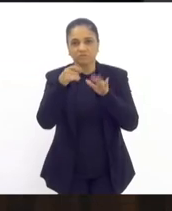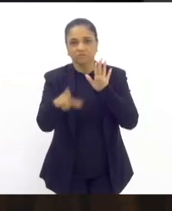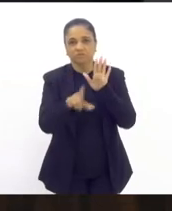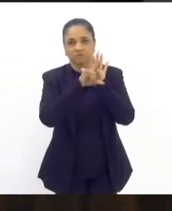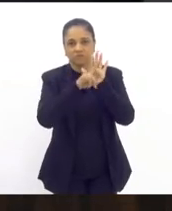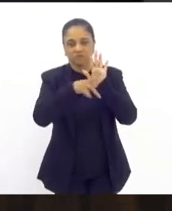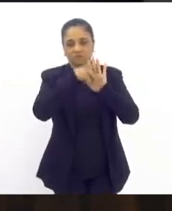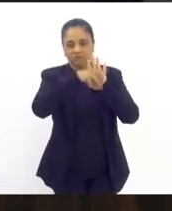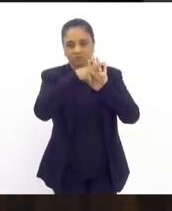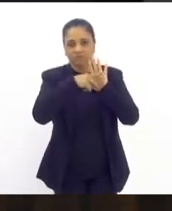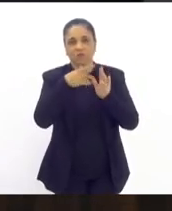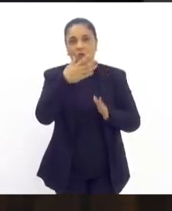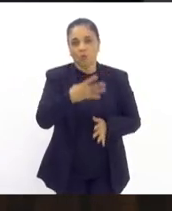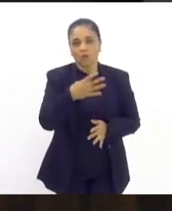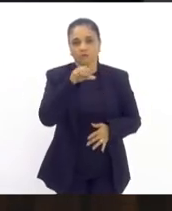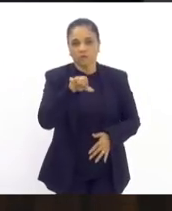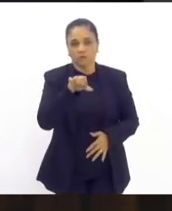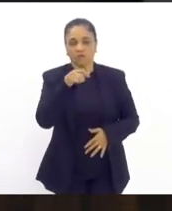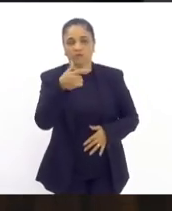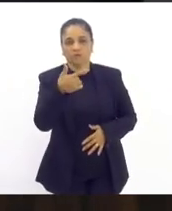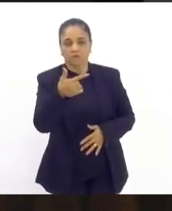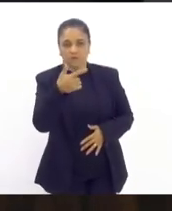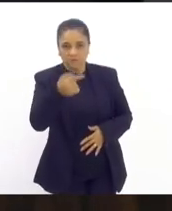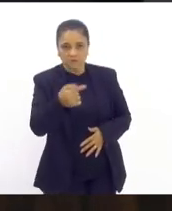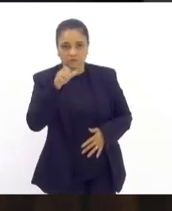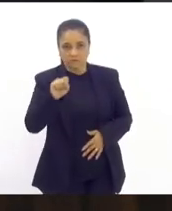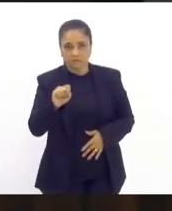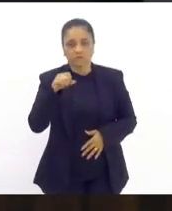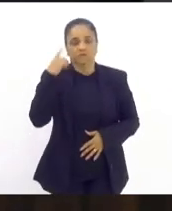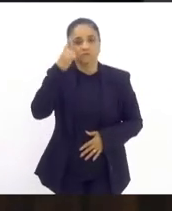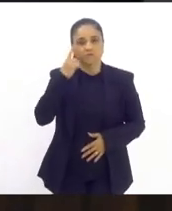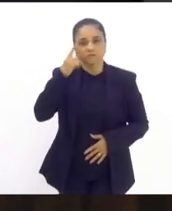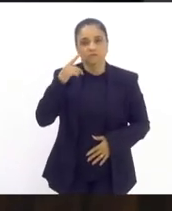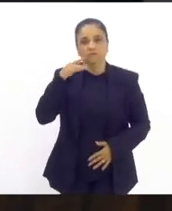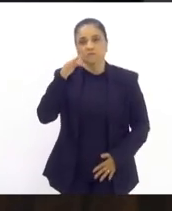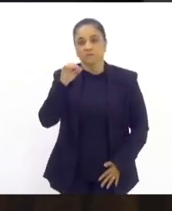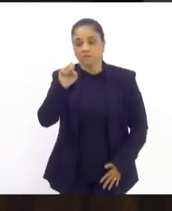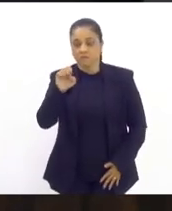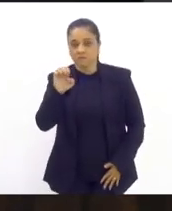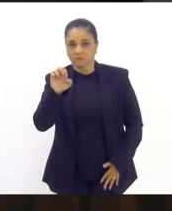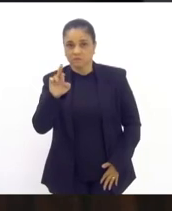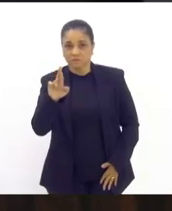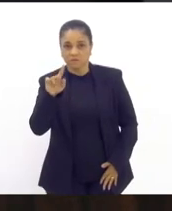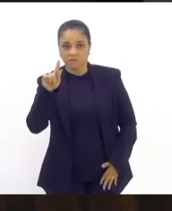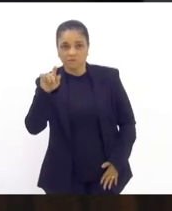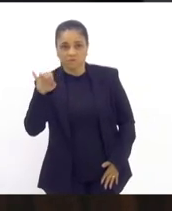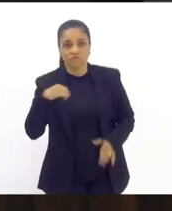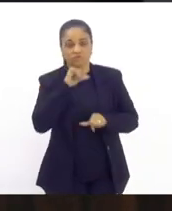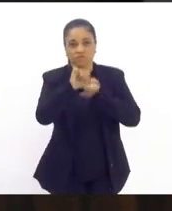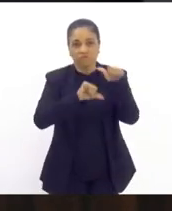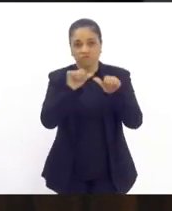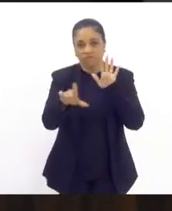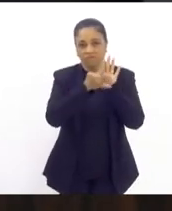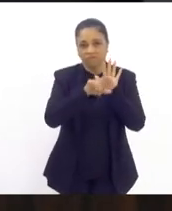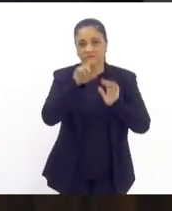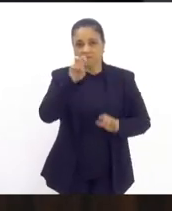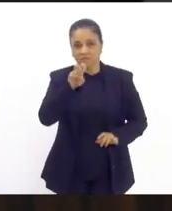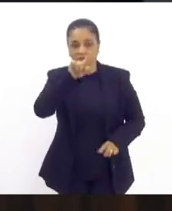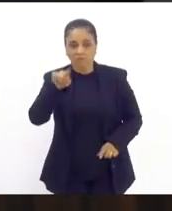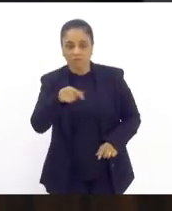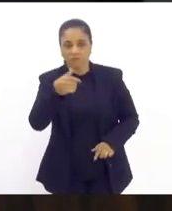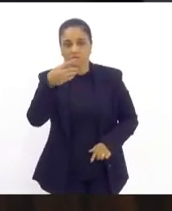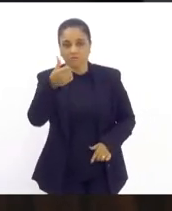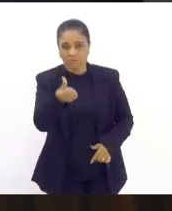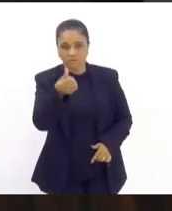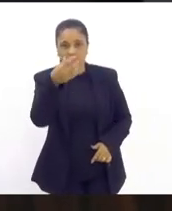lei número 4978 de 21 de autoria do deputado Sérgio Fernandes que altera a lei número 5645